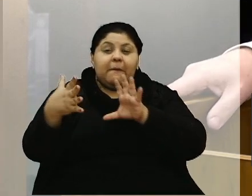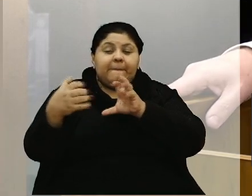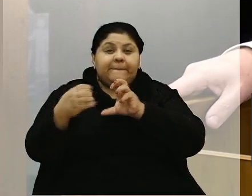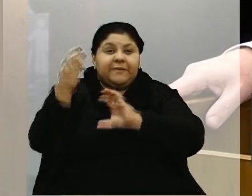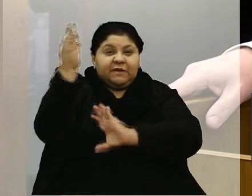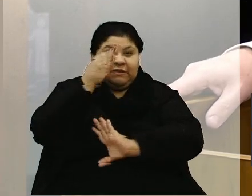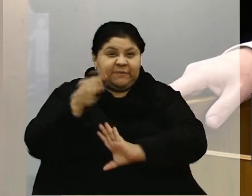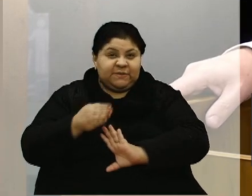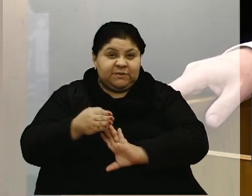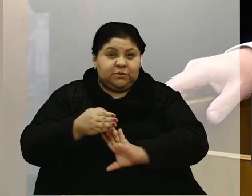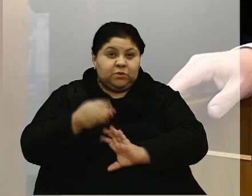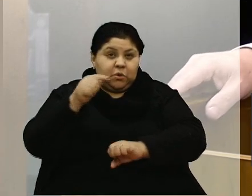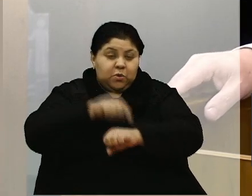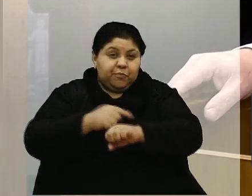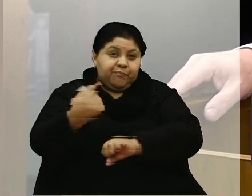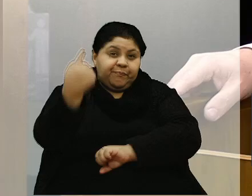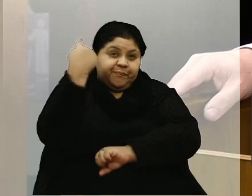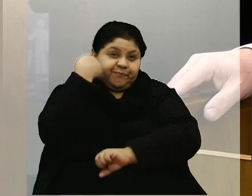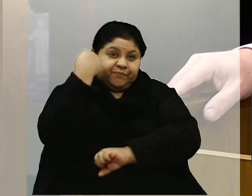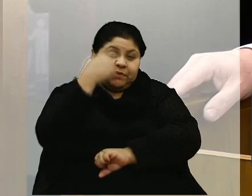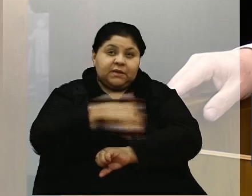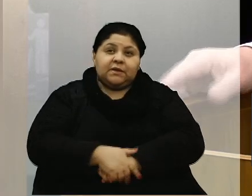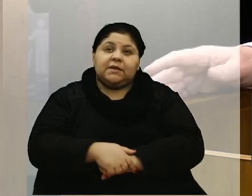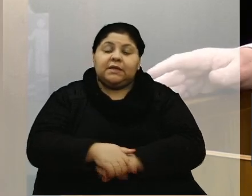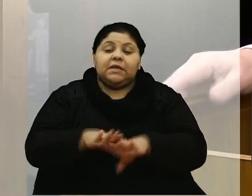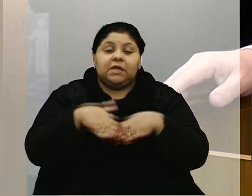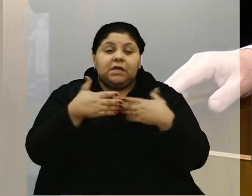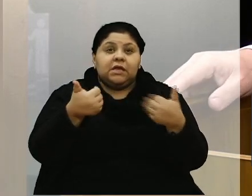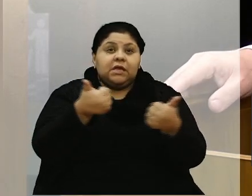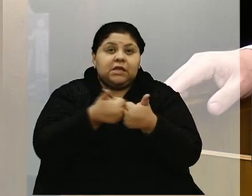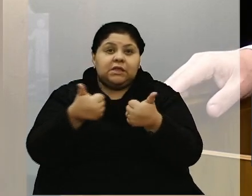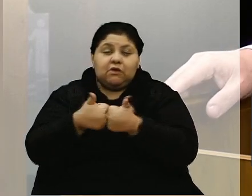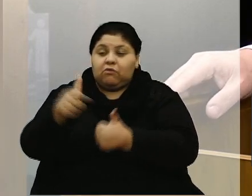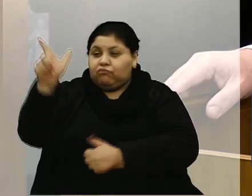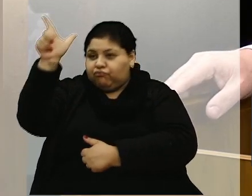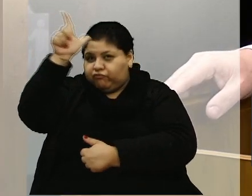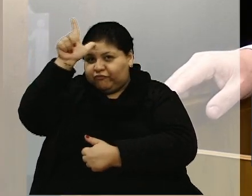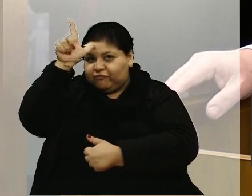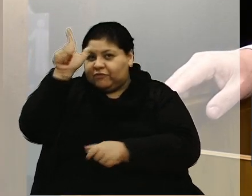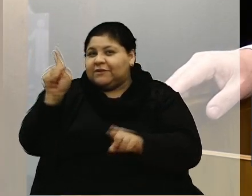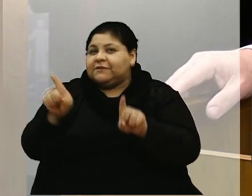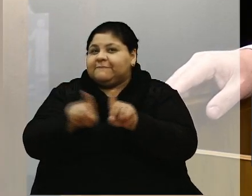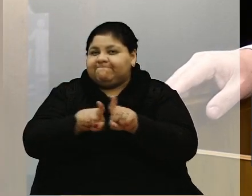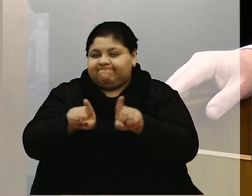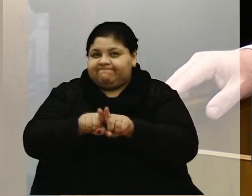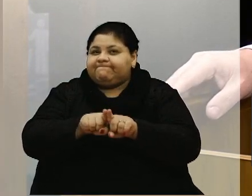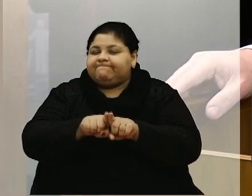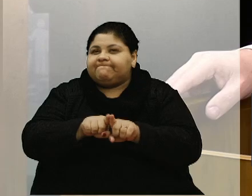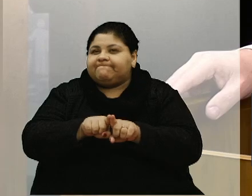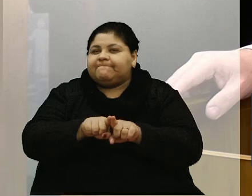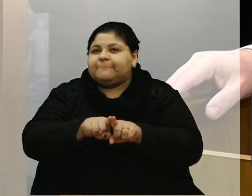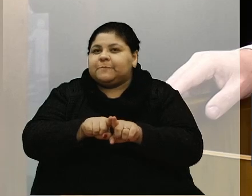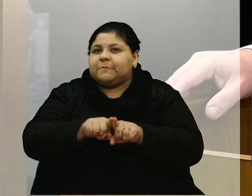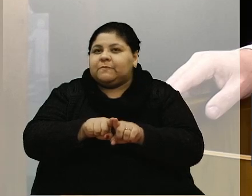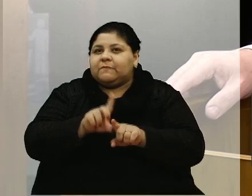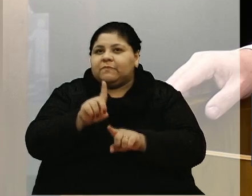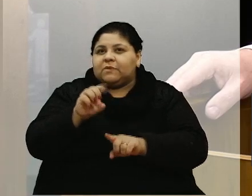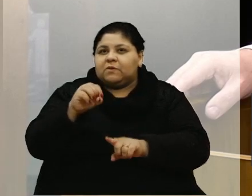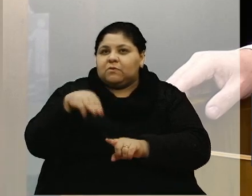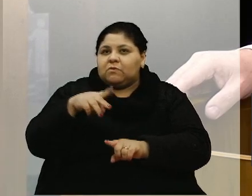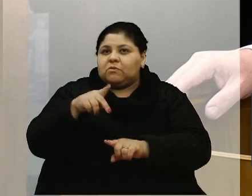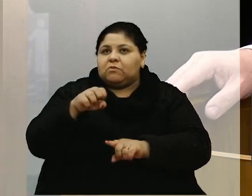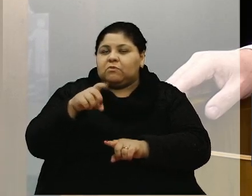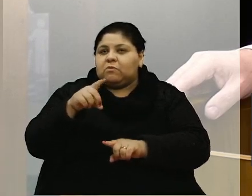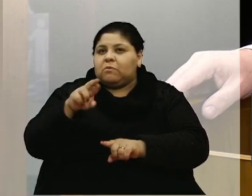tempos passados. Então, a proximidade com os alemães também se deu em função de Dom Pedro ser casado